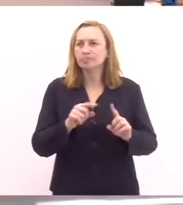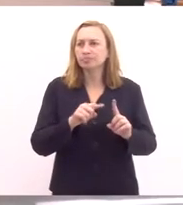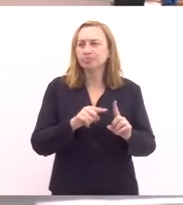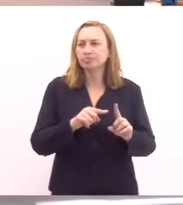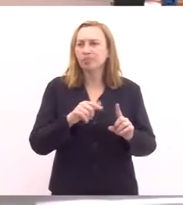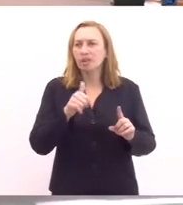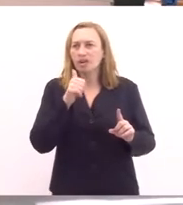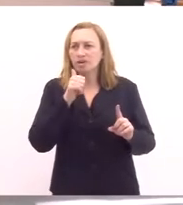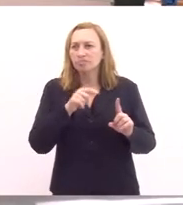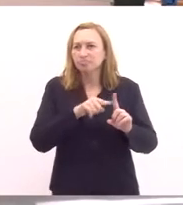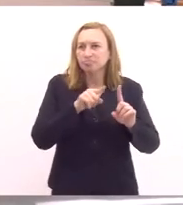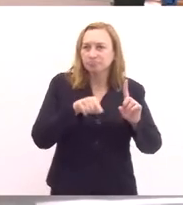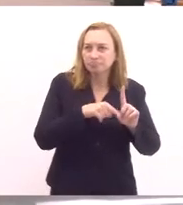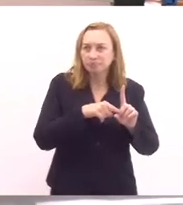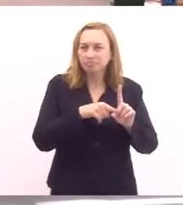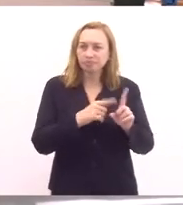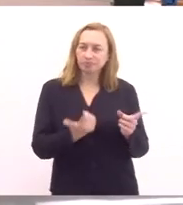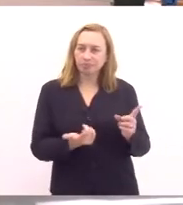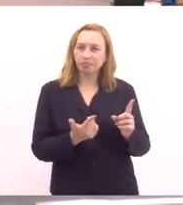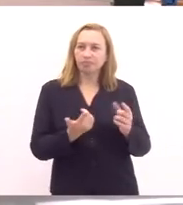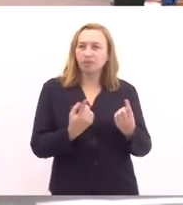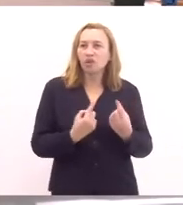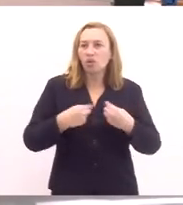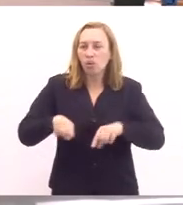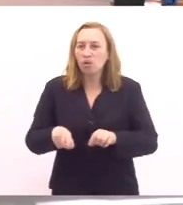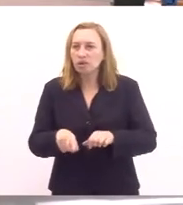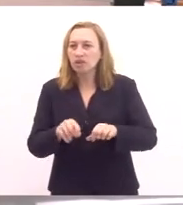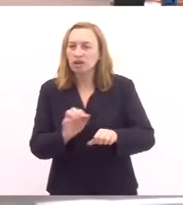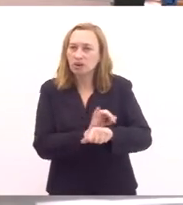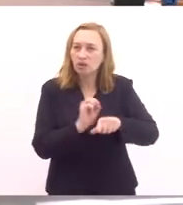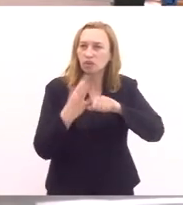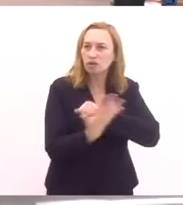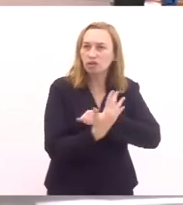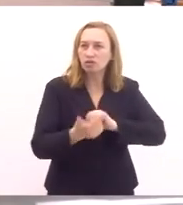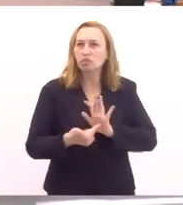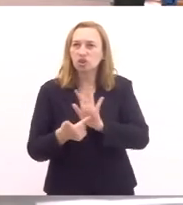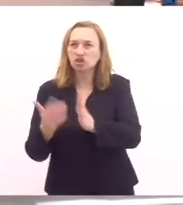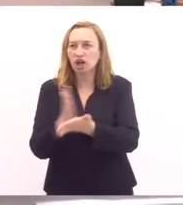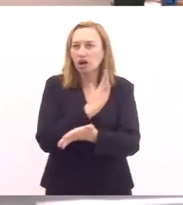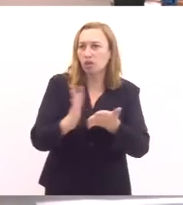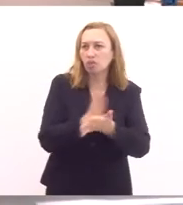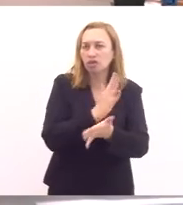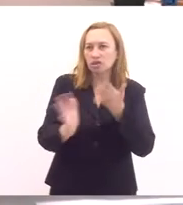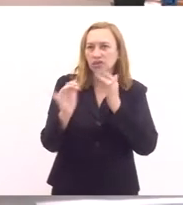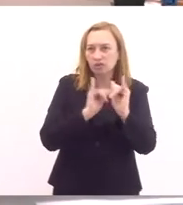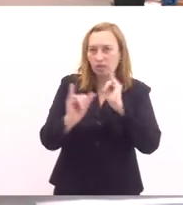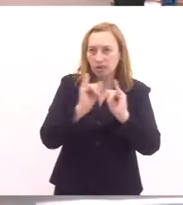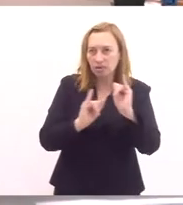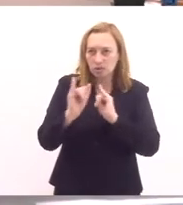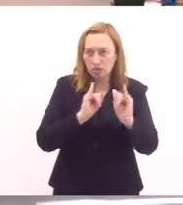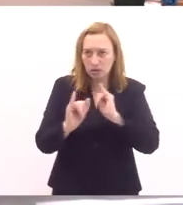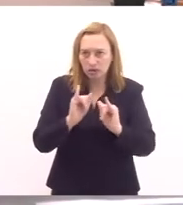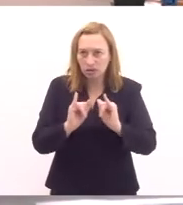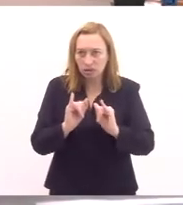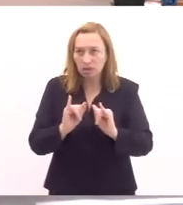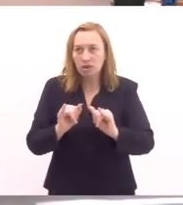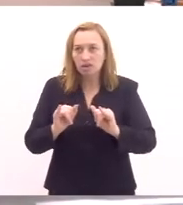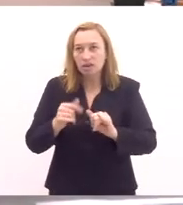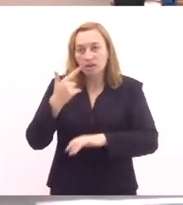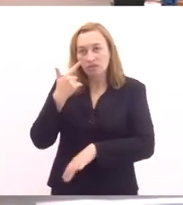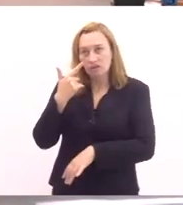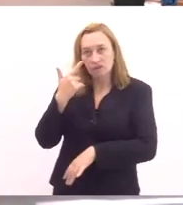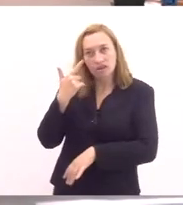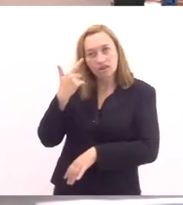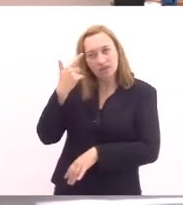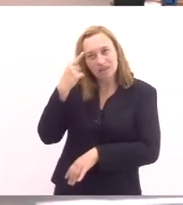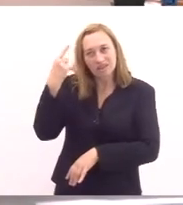pela contra convite né então eu vou trazer alguns números eu vou tentar fazer isso de uma forma que não fique muito massante mas para vocês terem uma